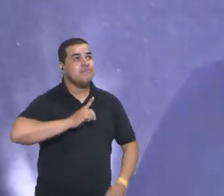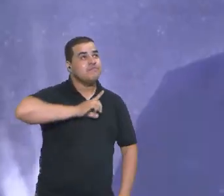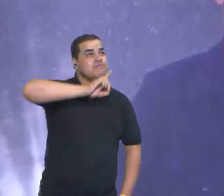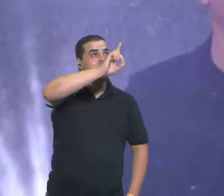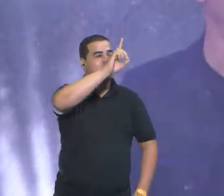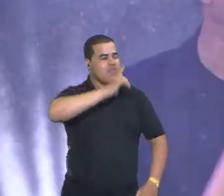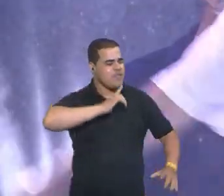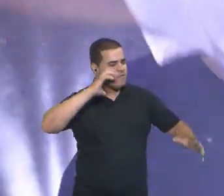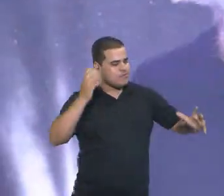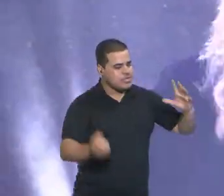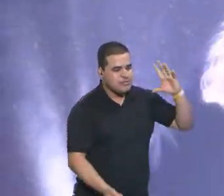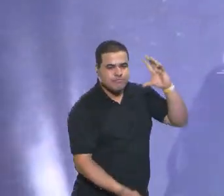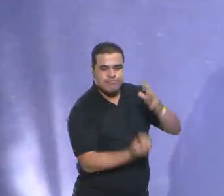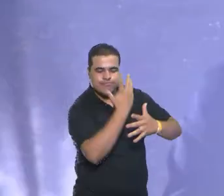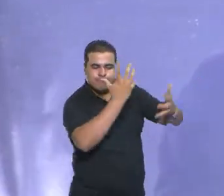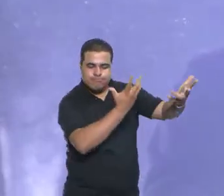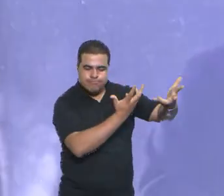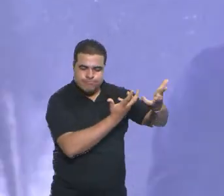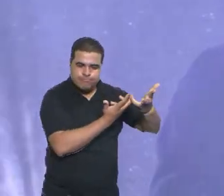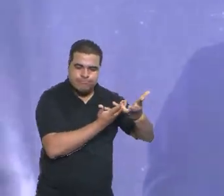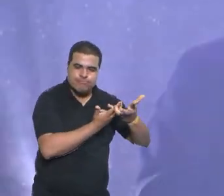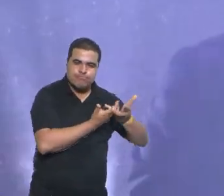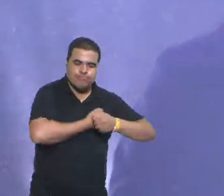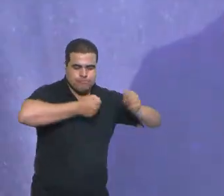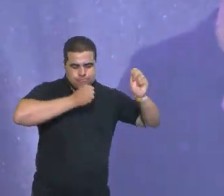na salvação para sempre